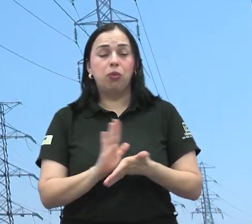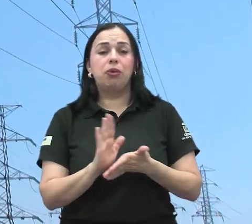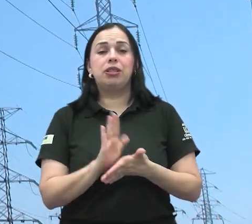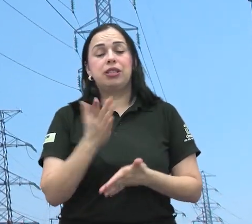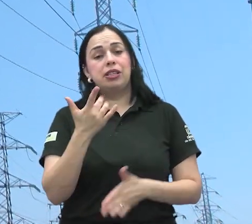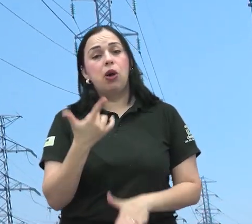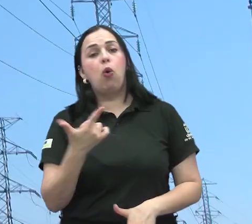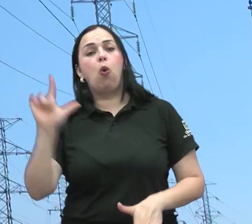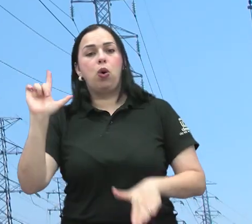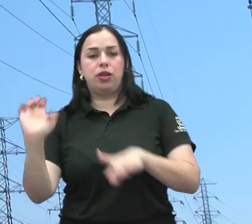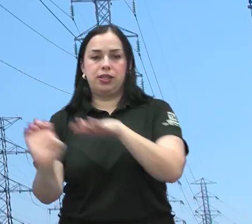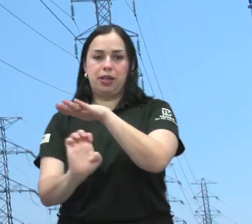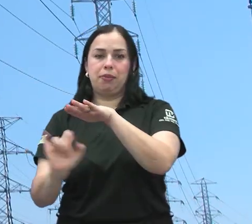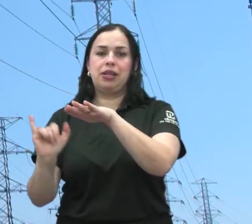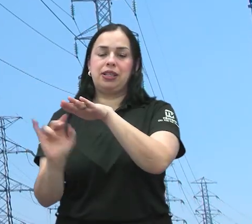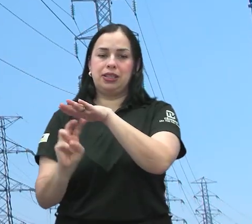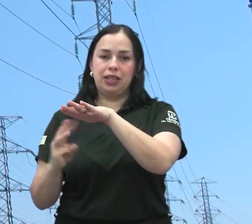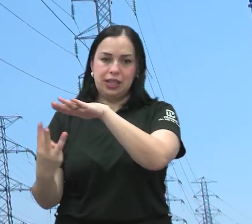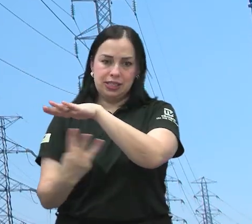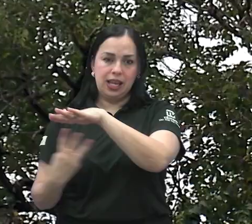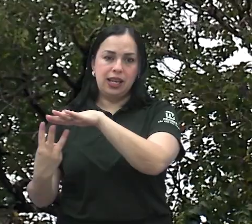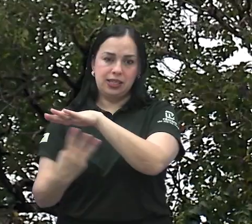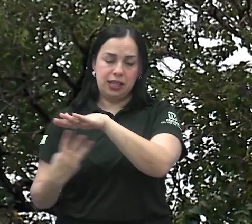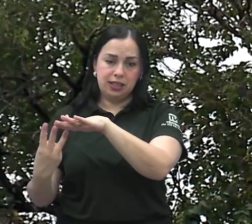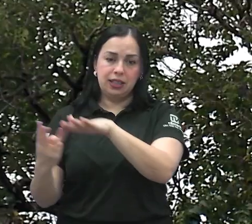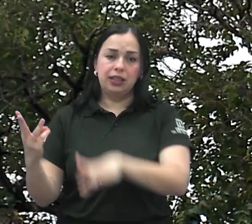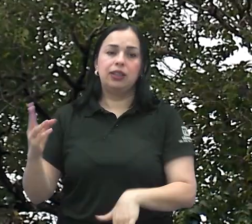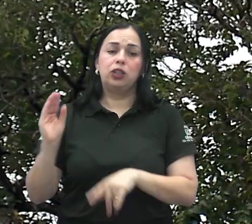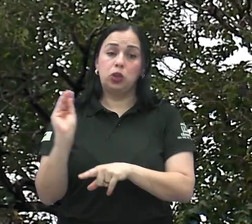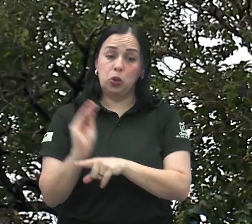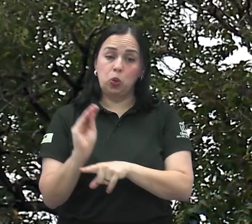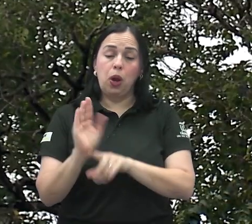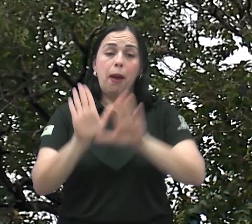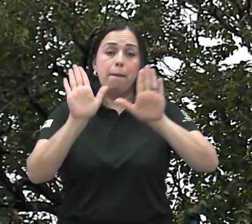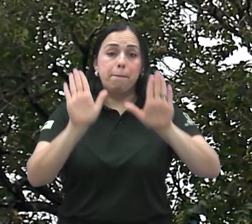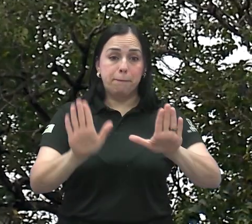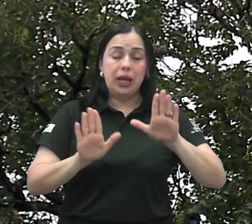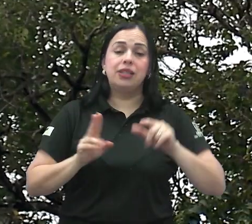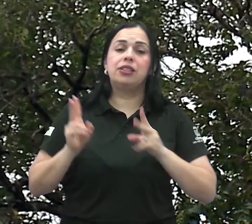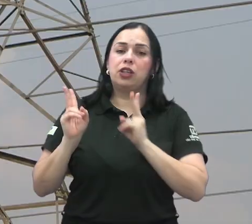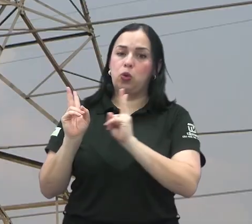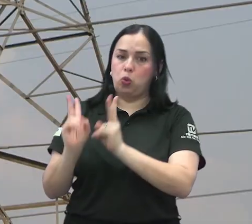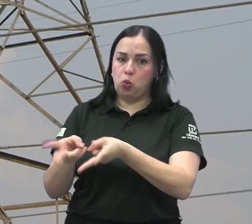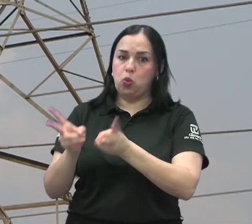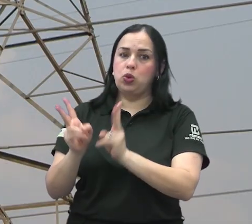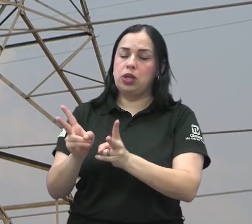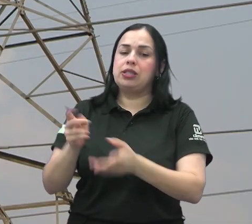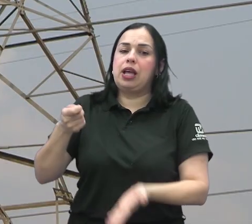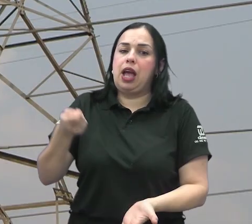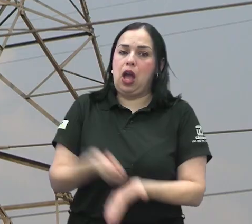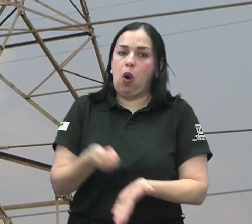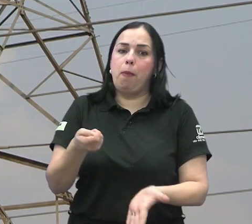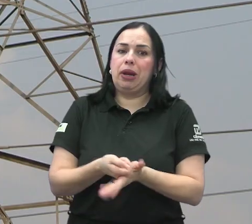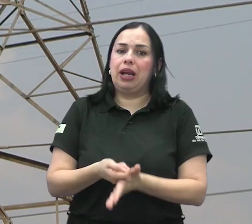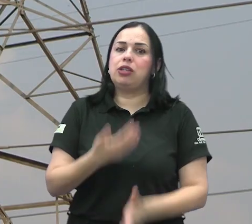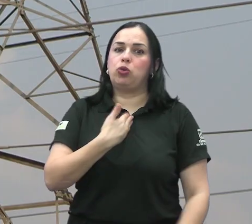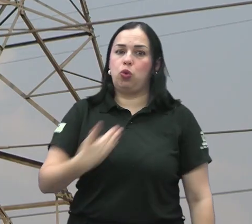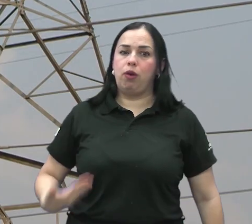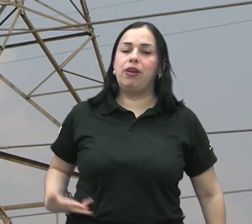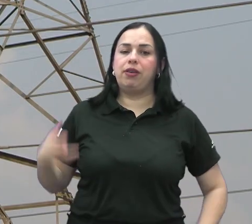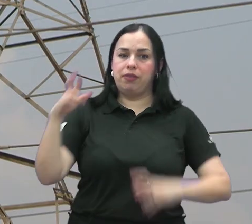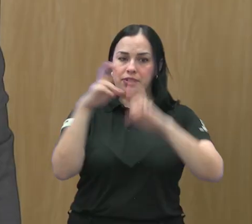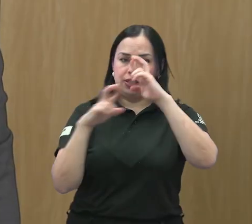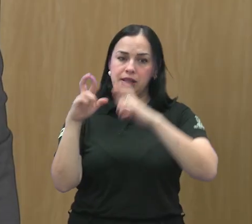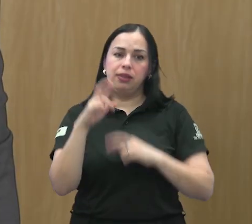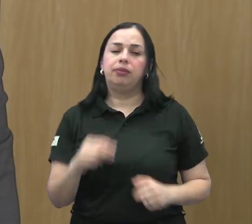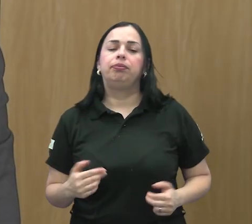são terceirizados e feitos por empresas privadas, mas que mesmo assim continuam sendo obrigações do